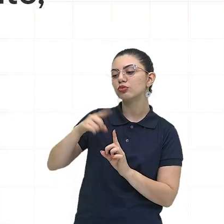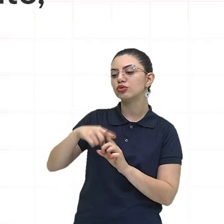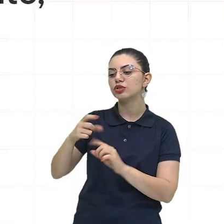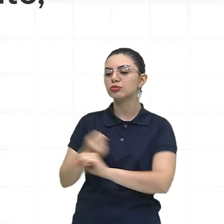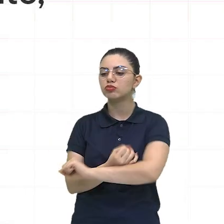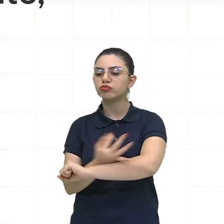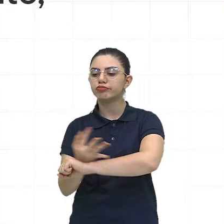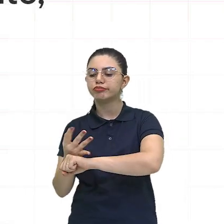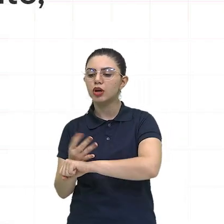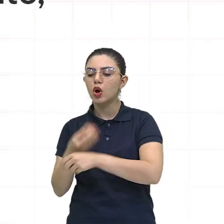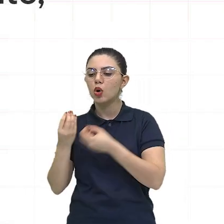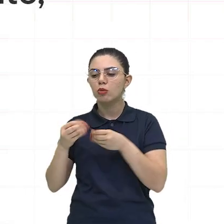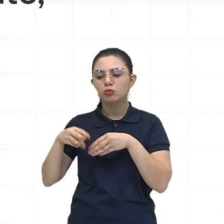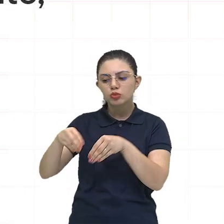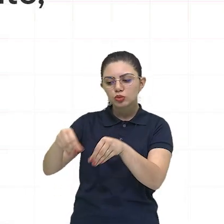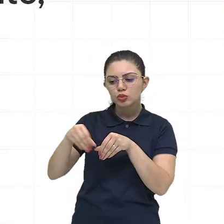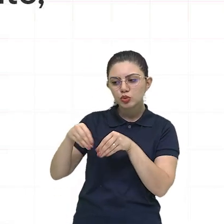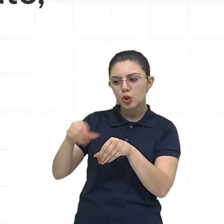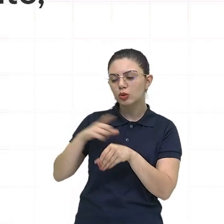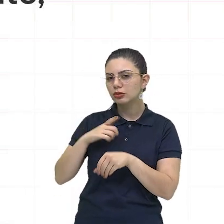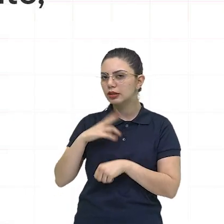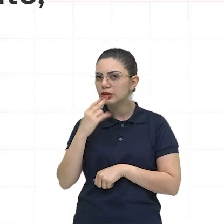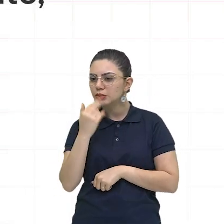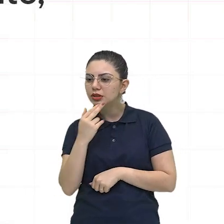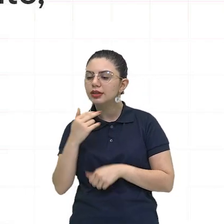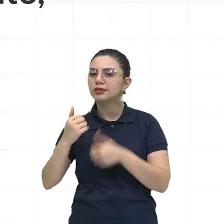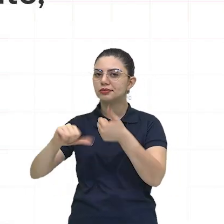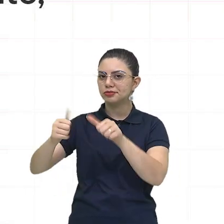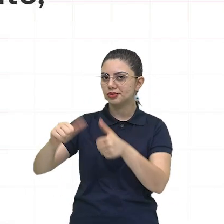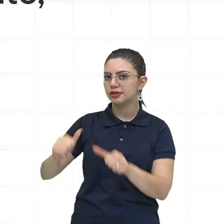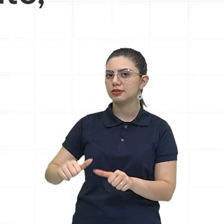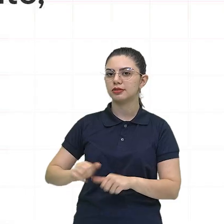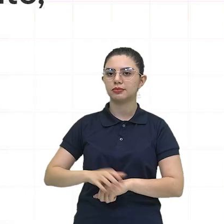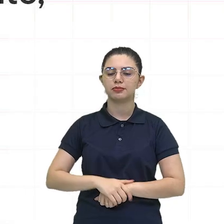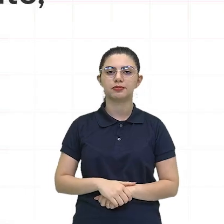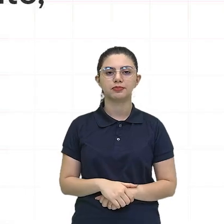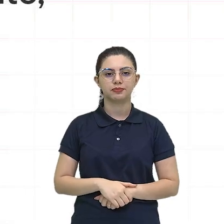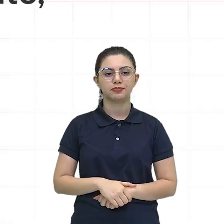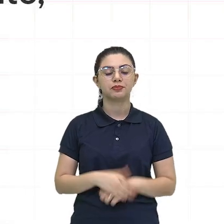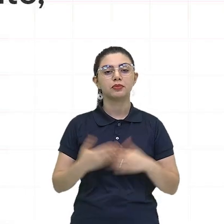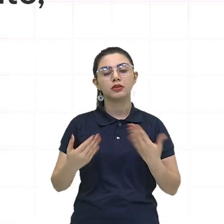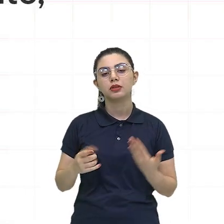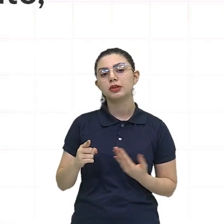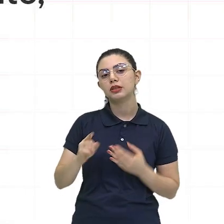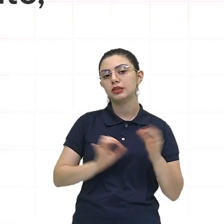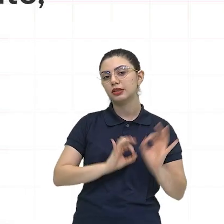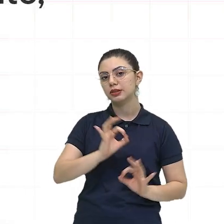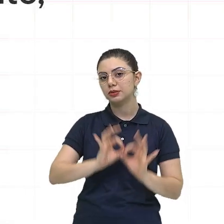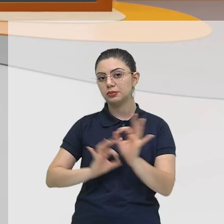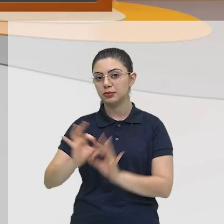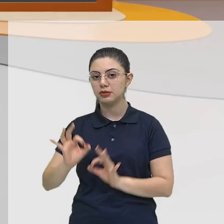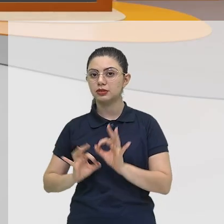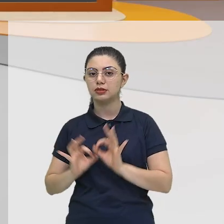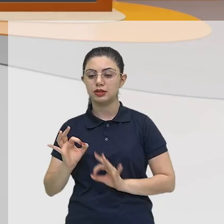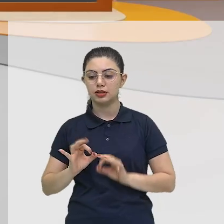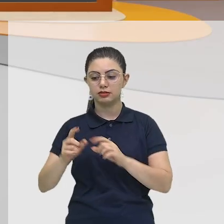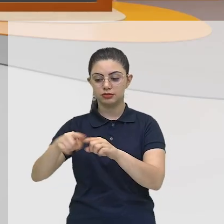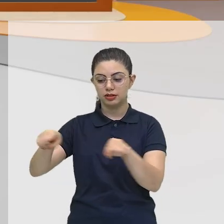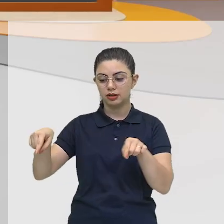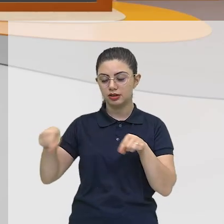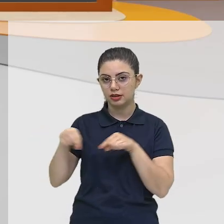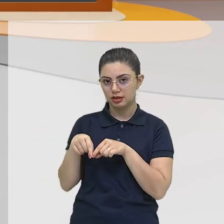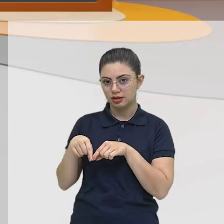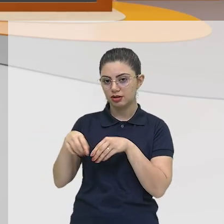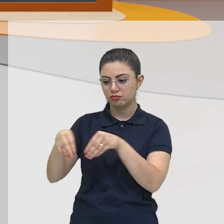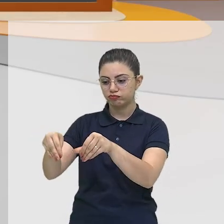como é que está aquele solo ali, se tem nutrientes ou não. Tá certo? Então, olha só, nesse processo de rotação, né, de terras, a gente